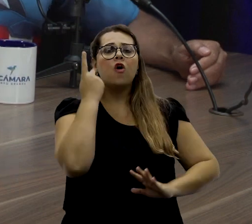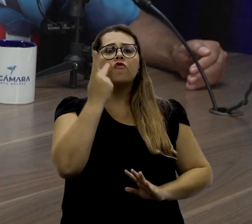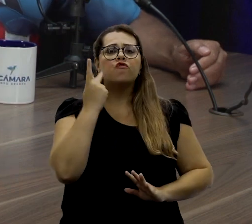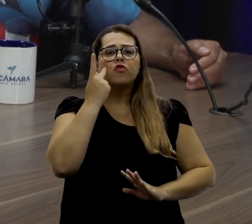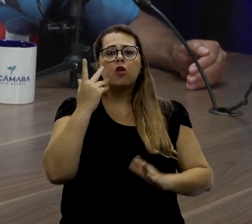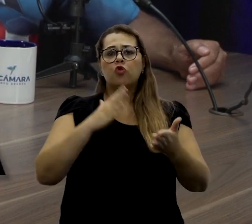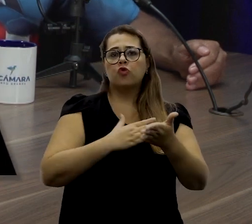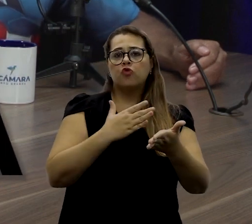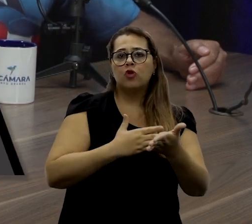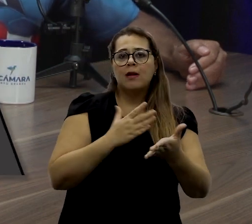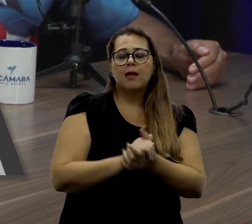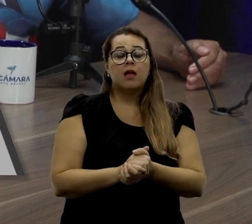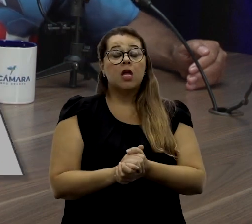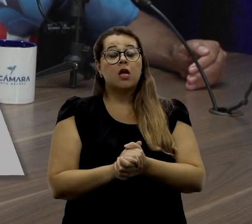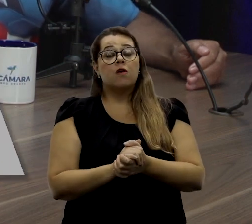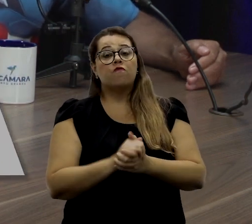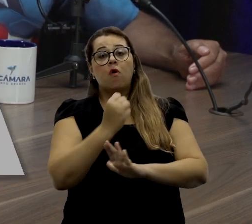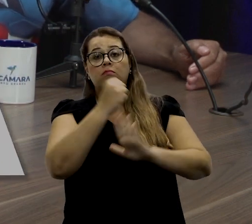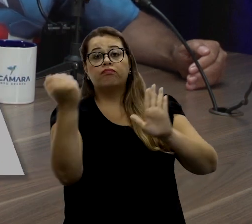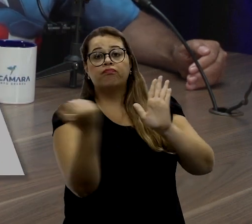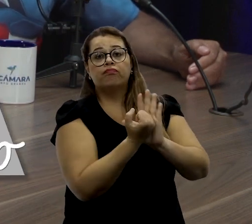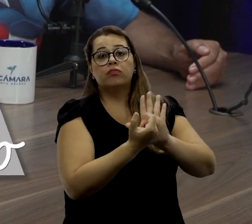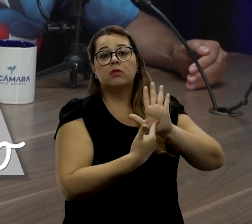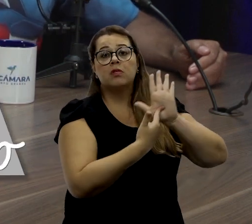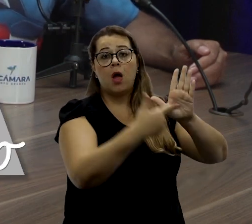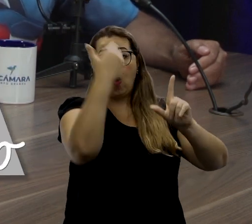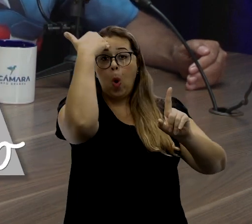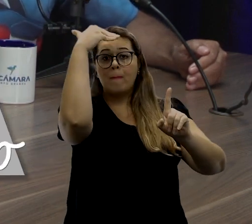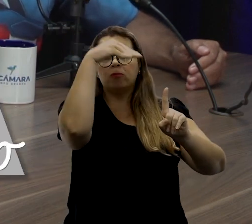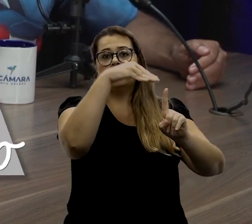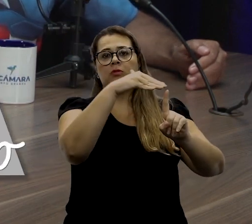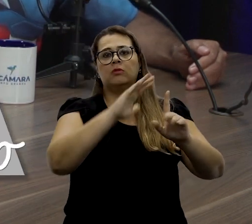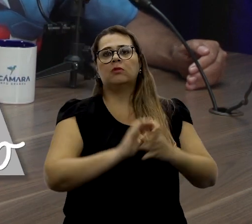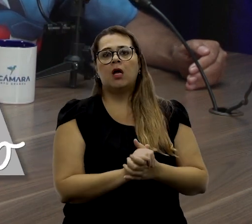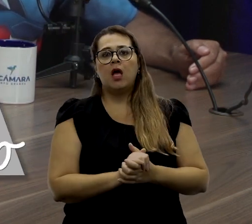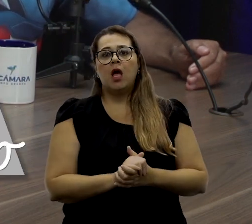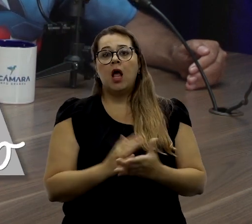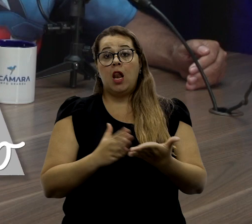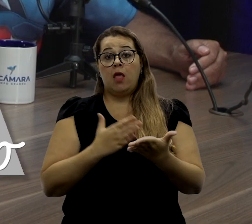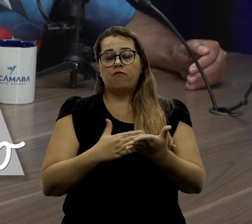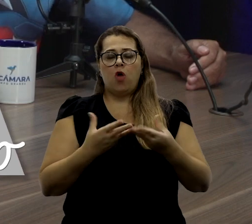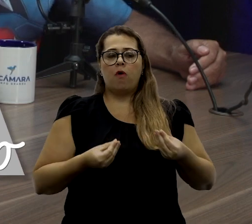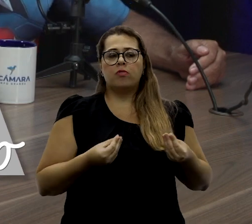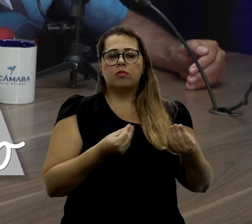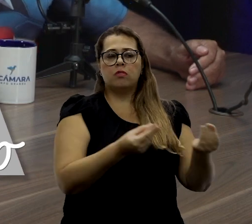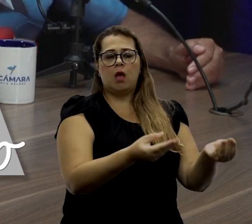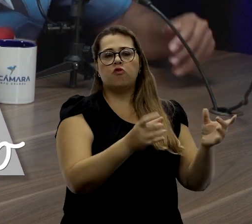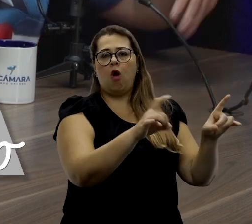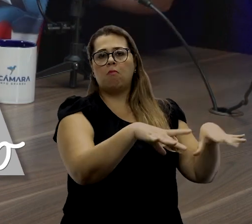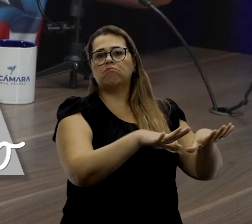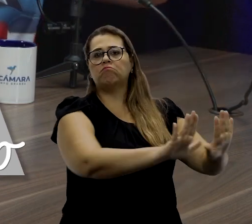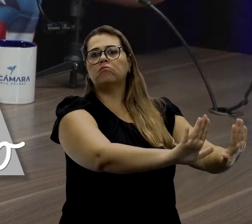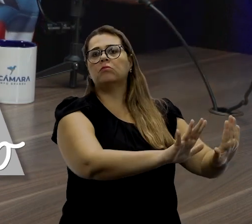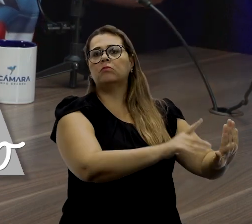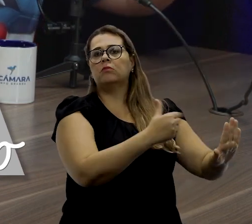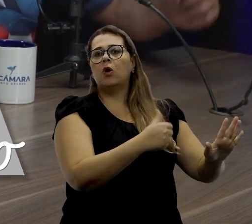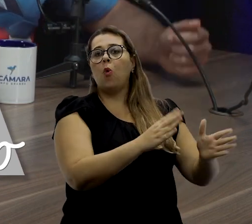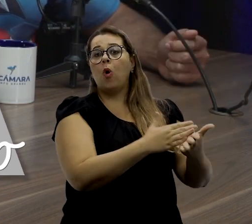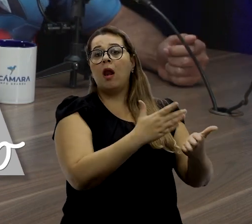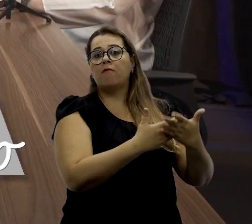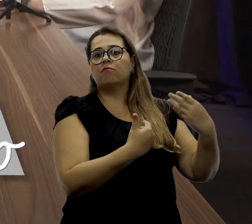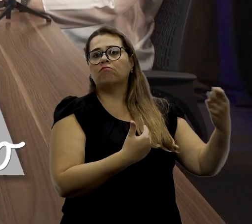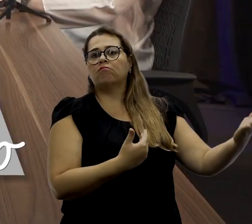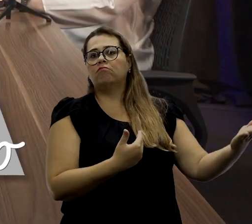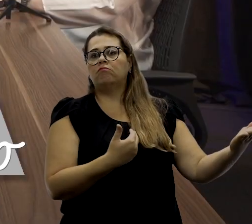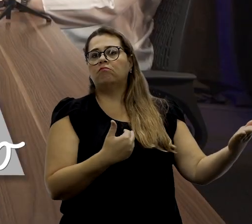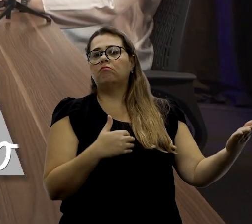Eu peguei e deixei um livro no Comper, lá de um carro estacionado, lá na Avenida Ceará. Deixei o livro lá e fui